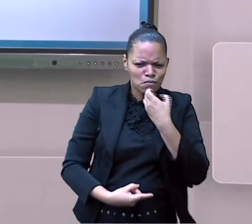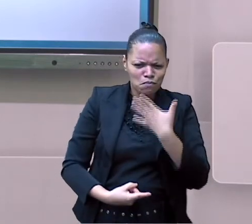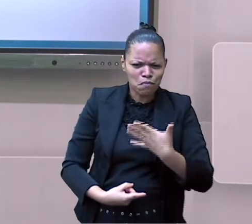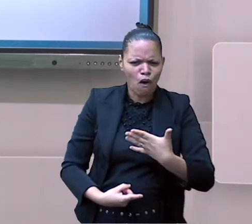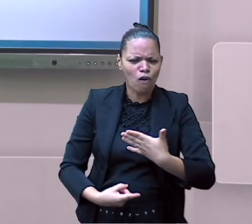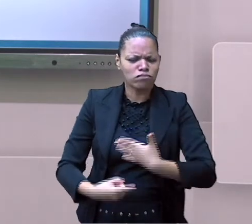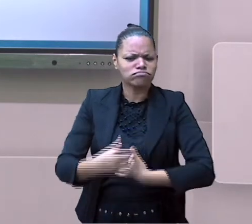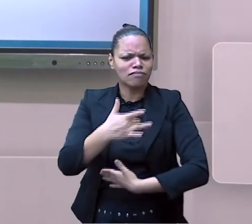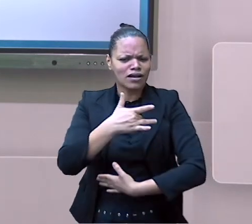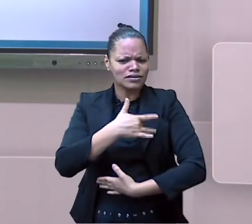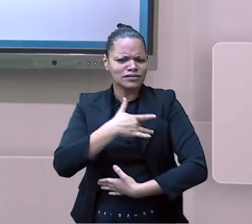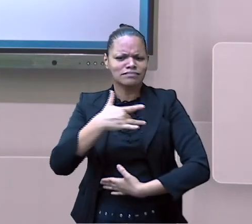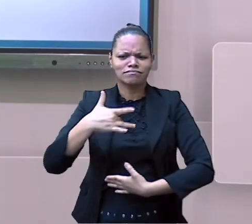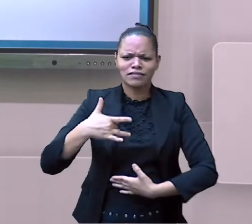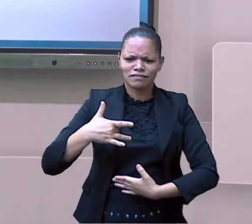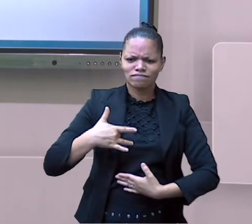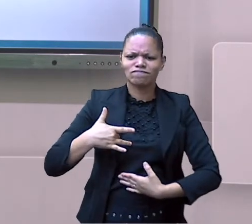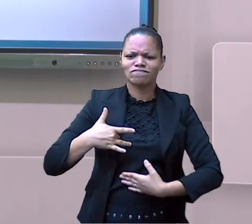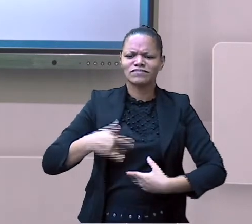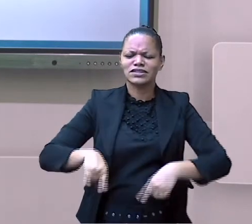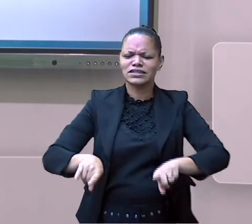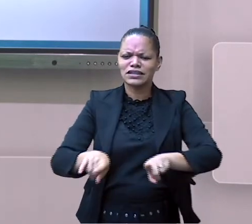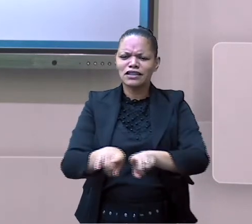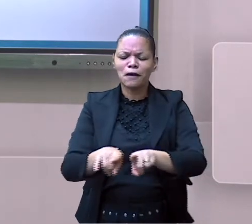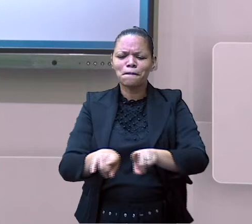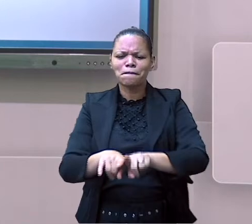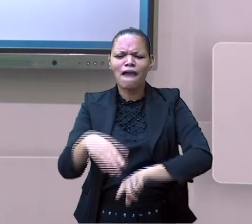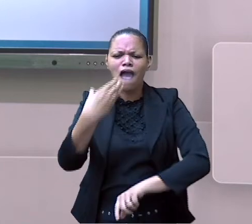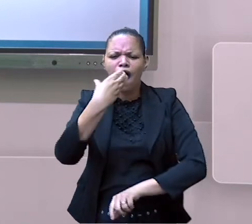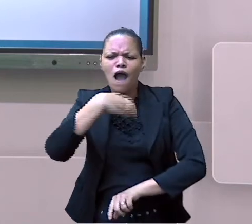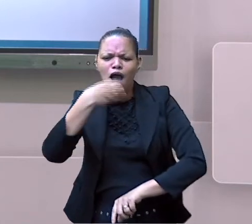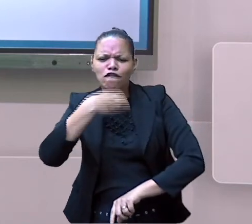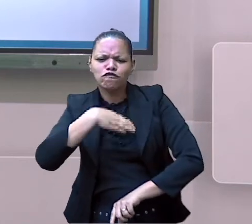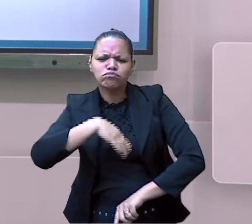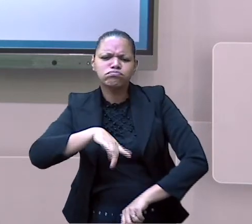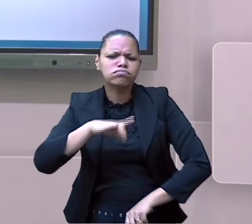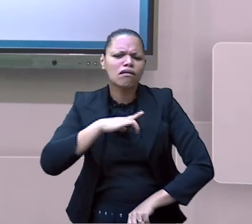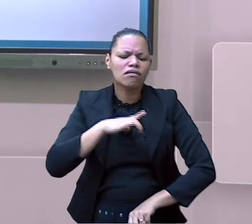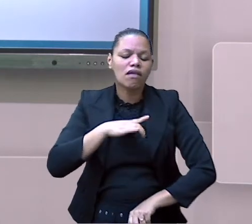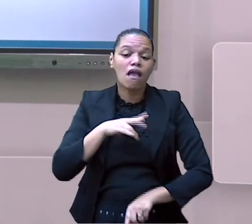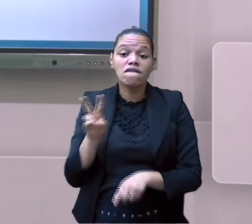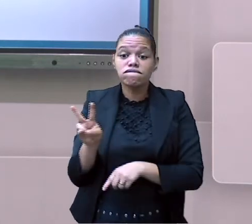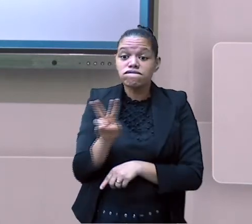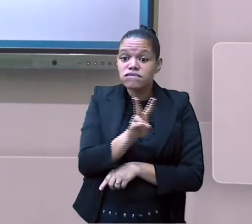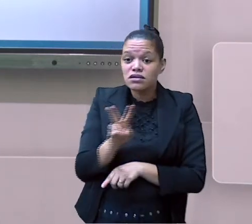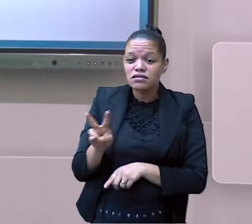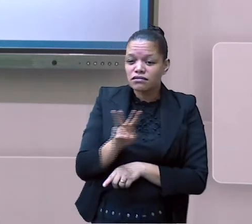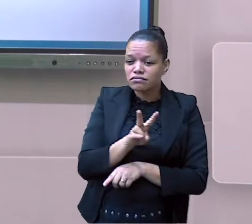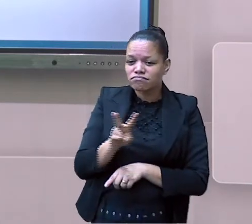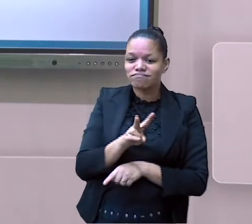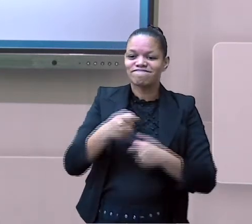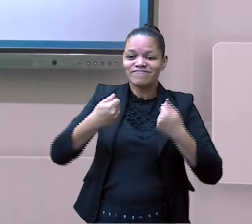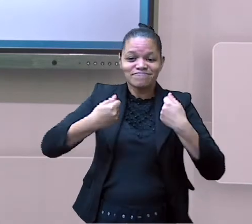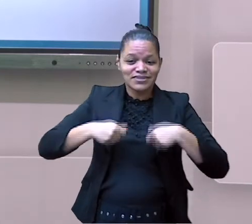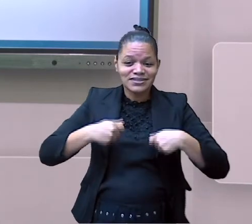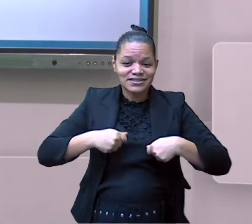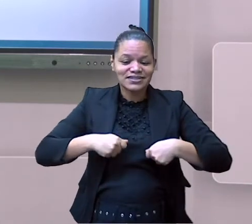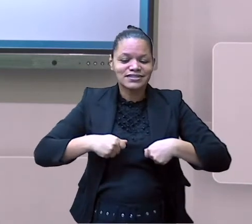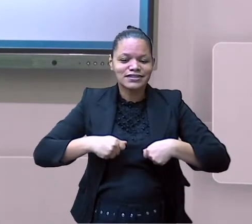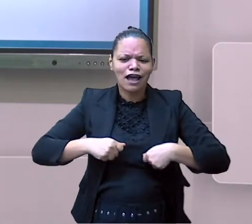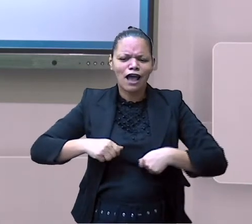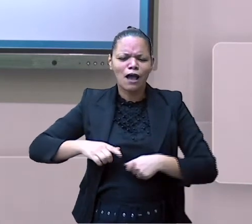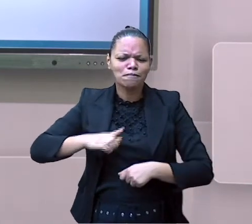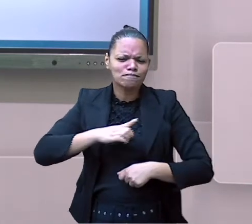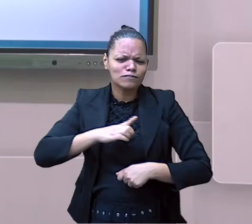que a fruta ela tem que ter o quê? A participação da nossa refeição diariamente e